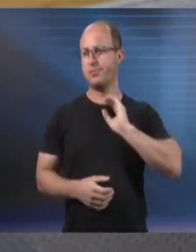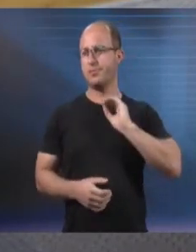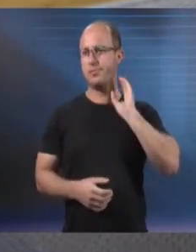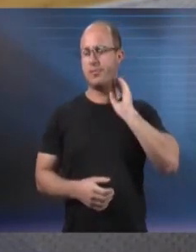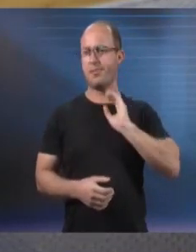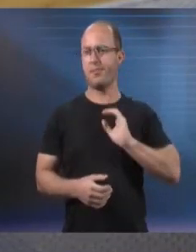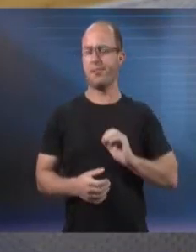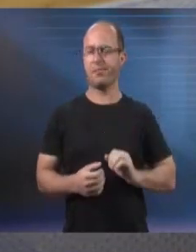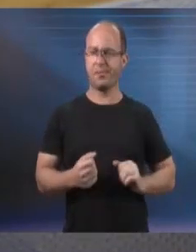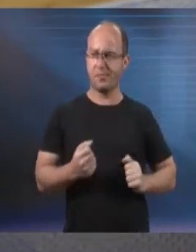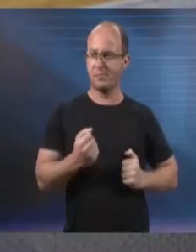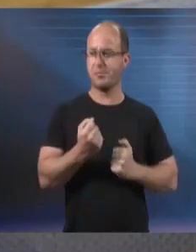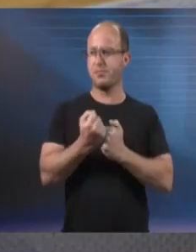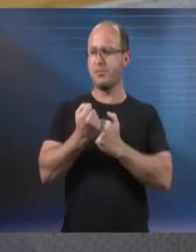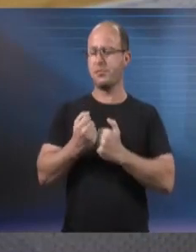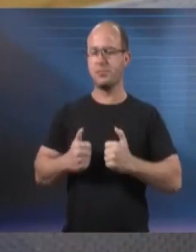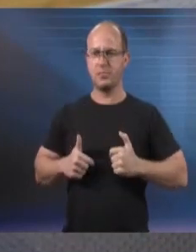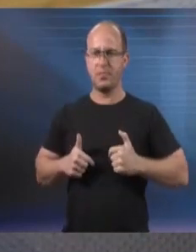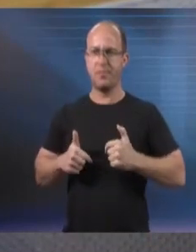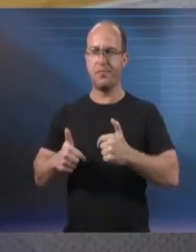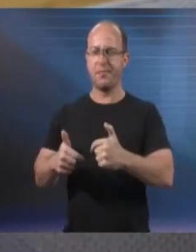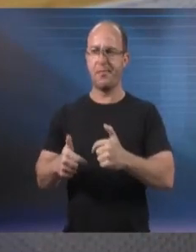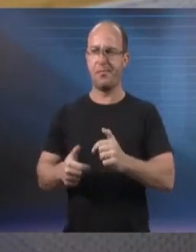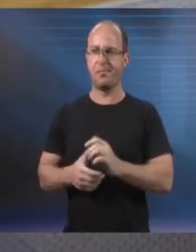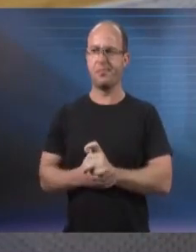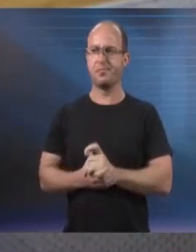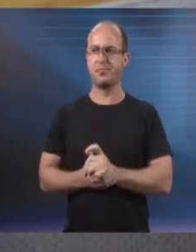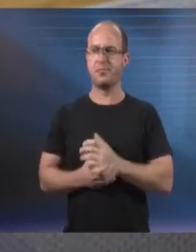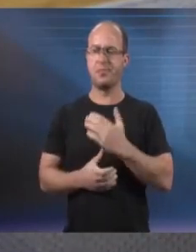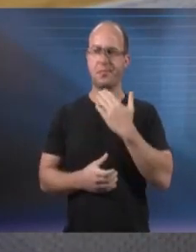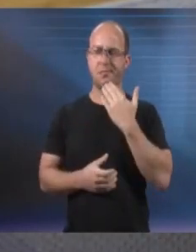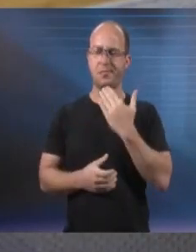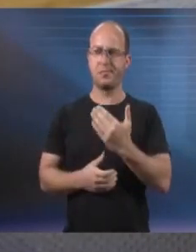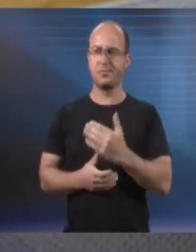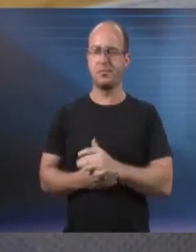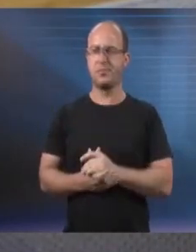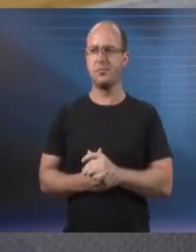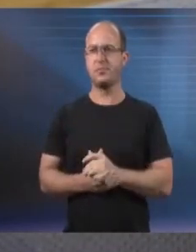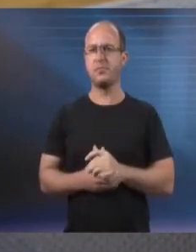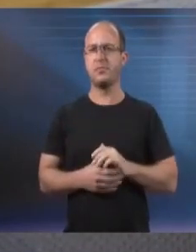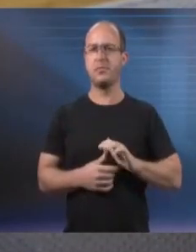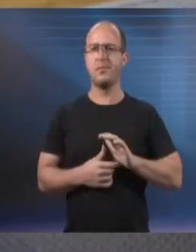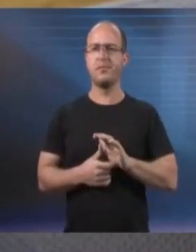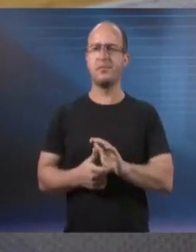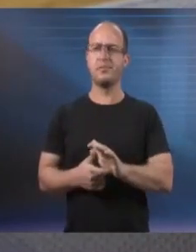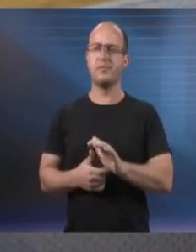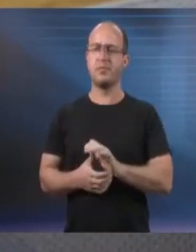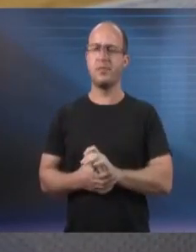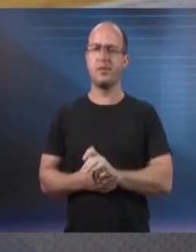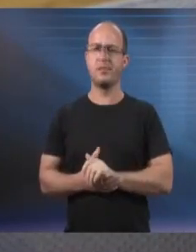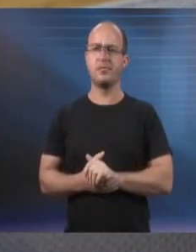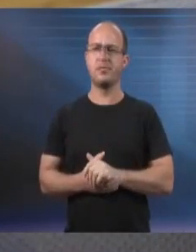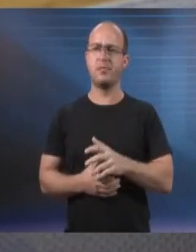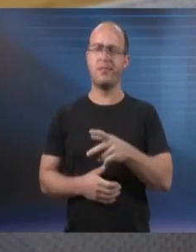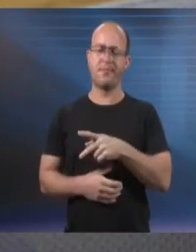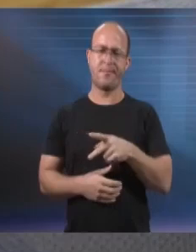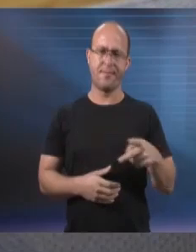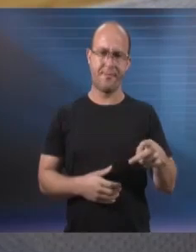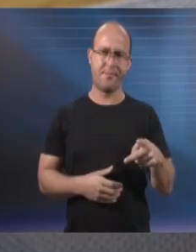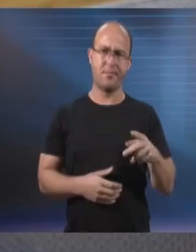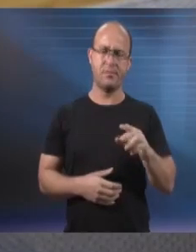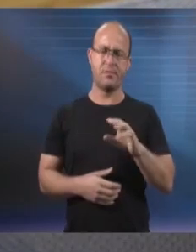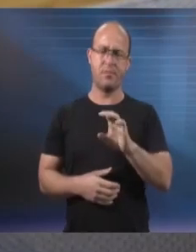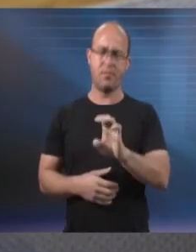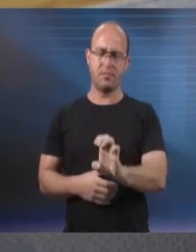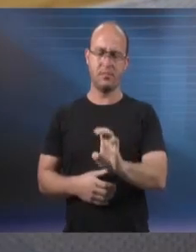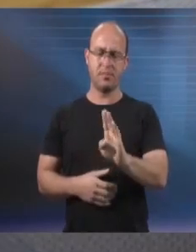que abraçou esta causa, fez um apelo e foram apresentados ao presidente da